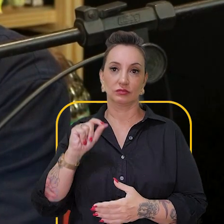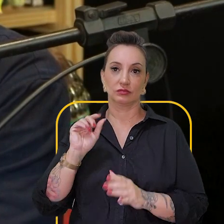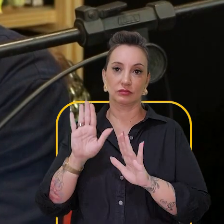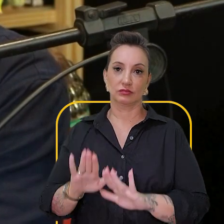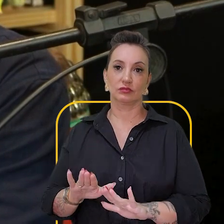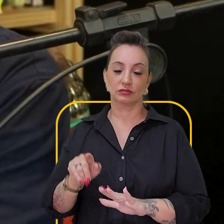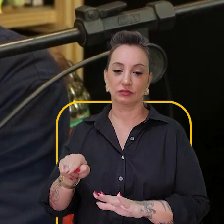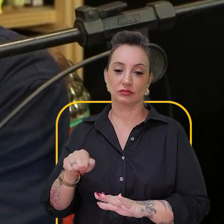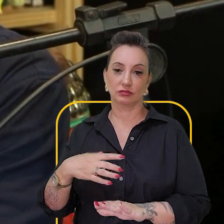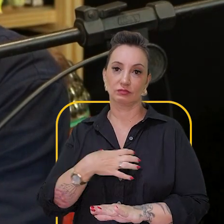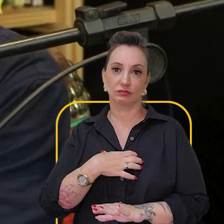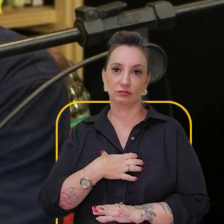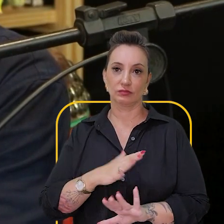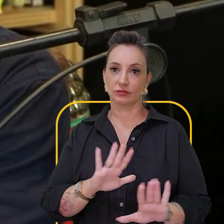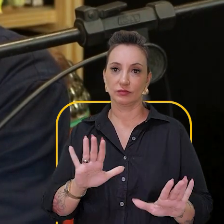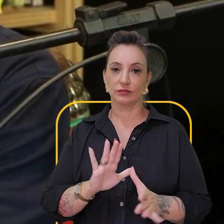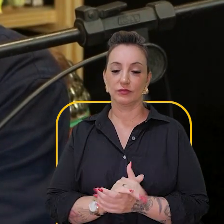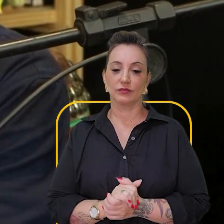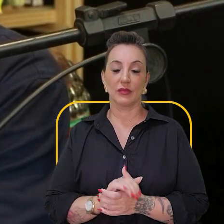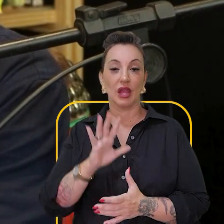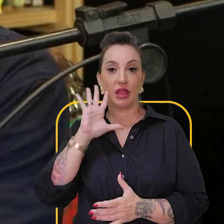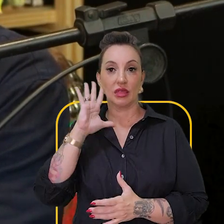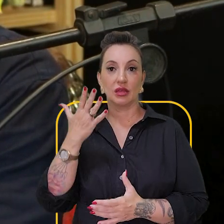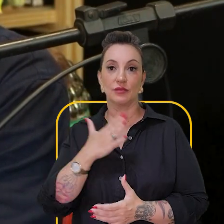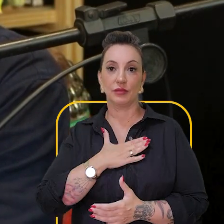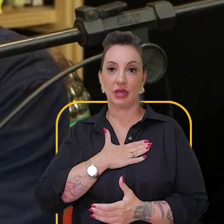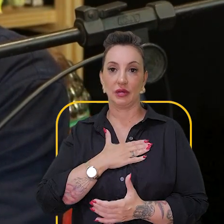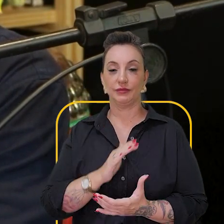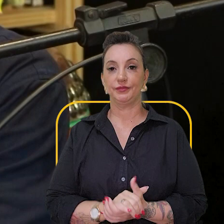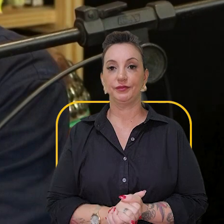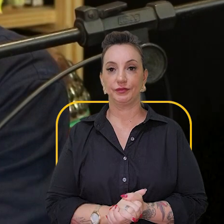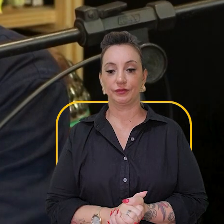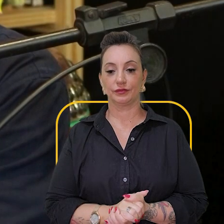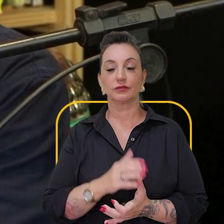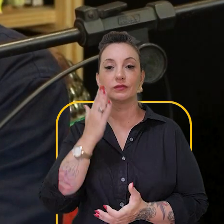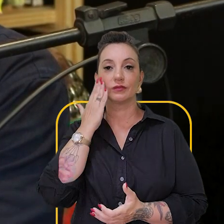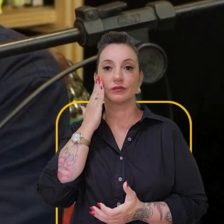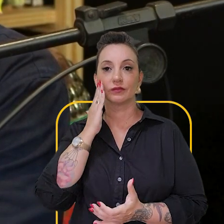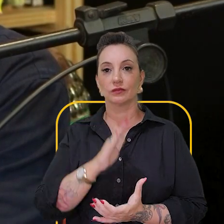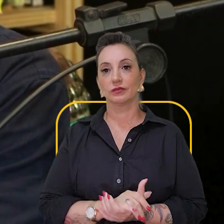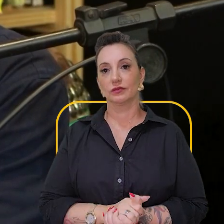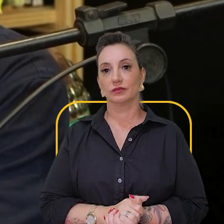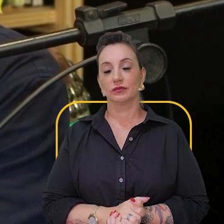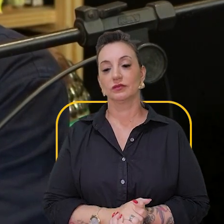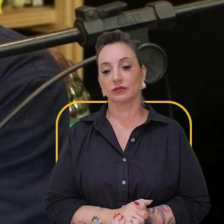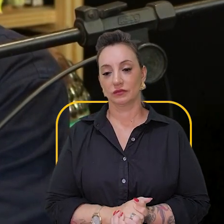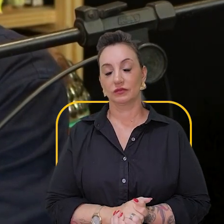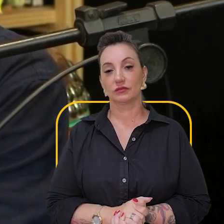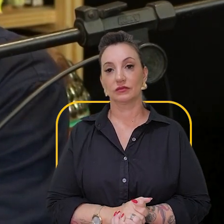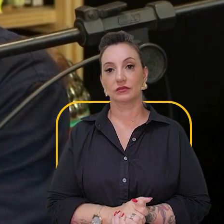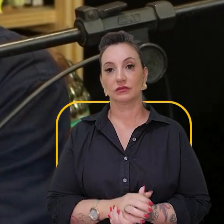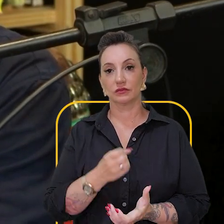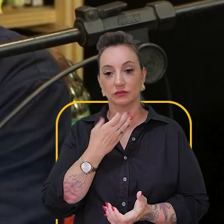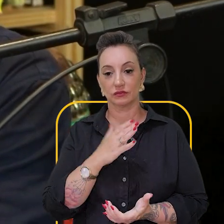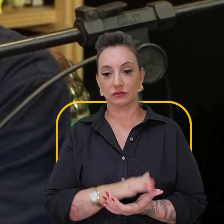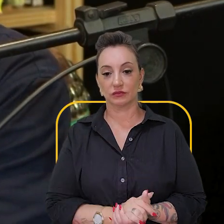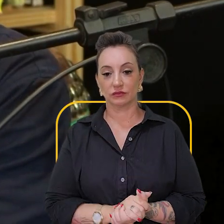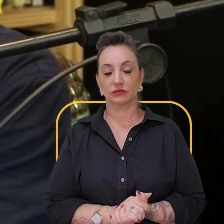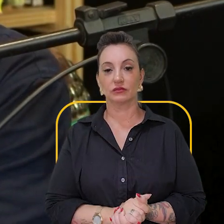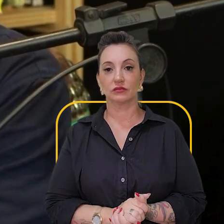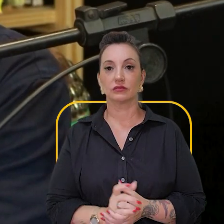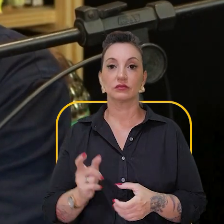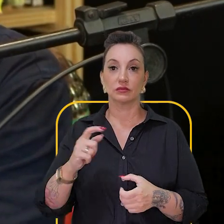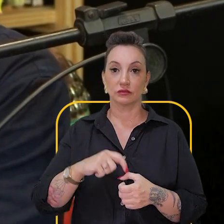que ele falou que foi para Taiwan e e lutou lá em Taiwan enfim apanhou bateu apanhou bateu